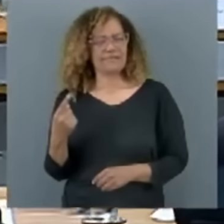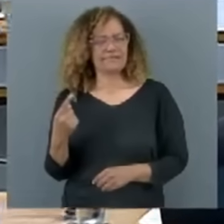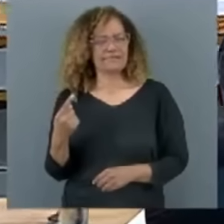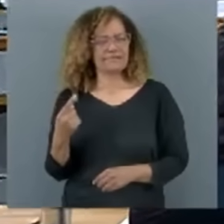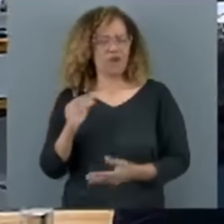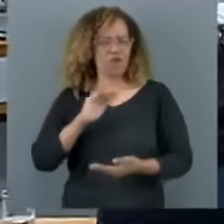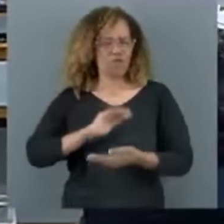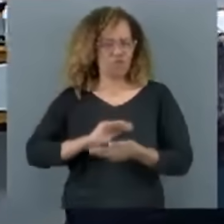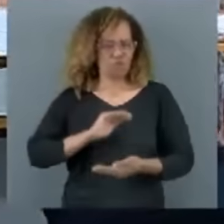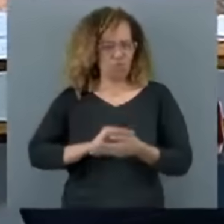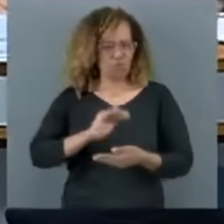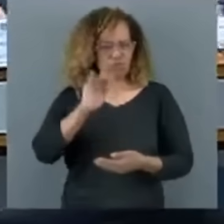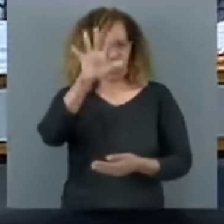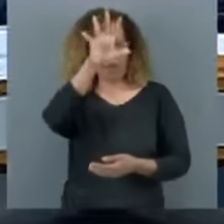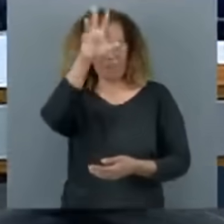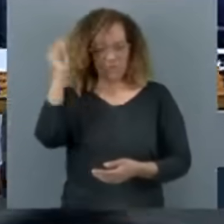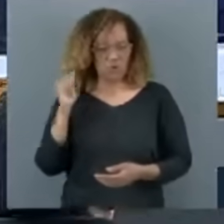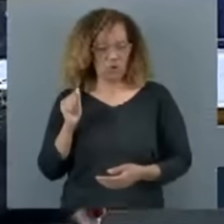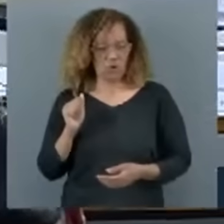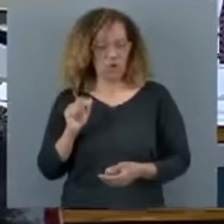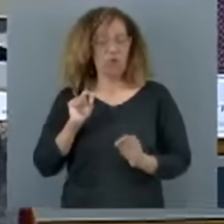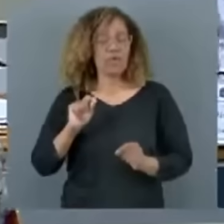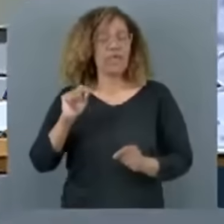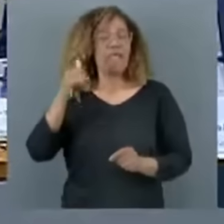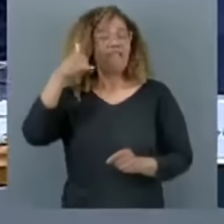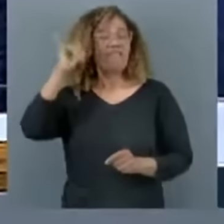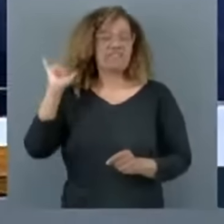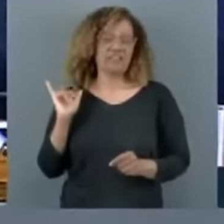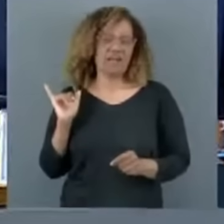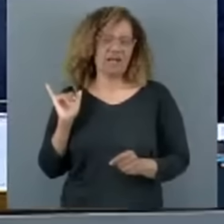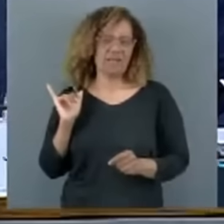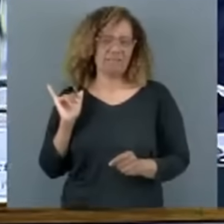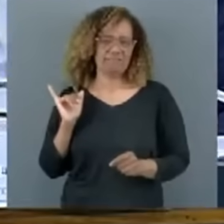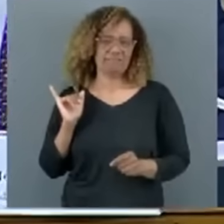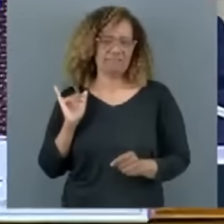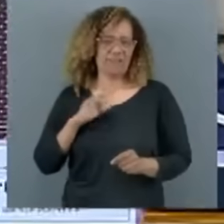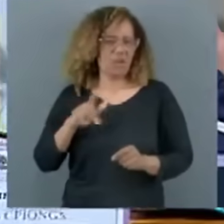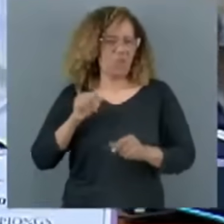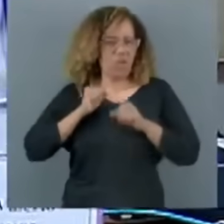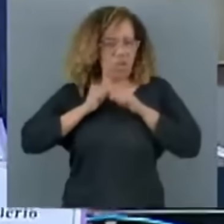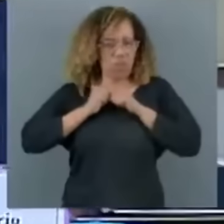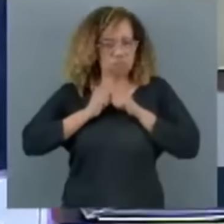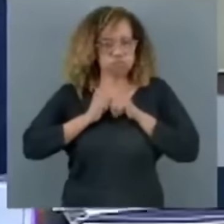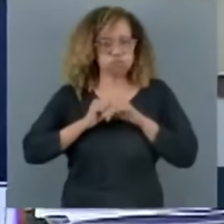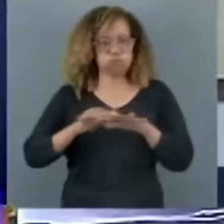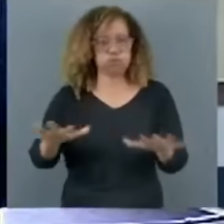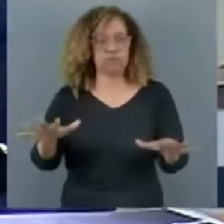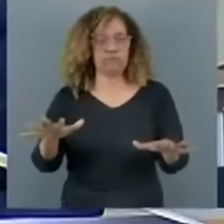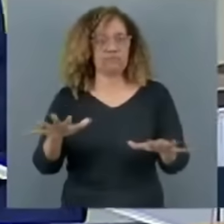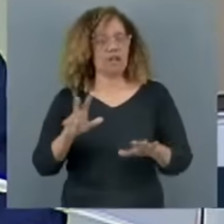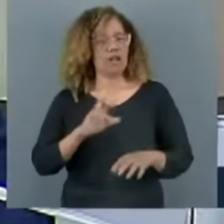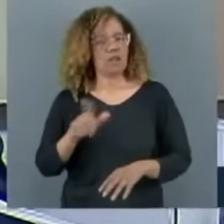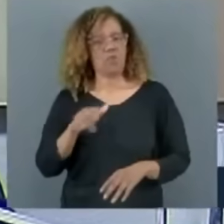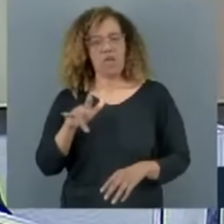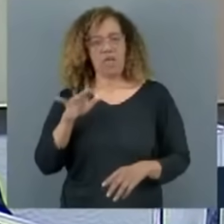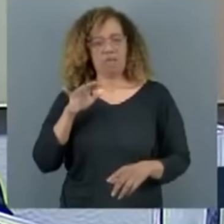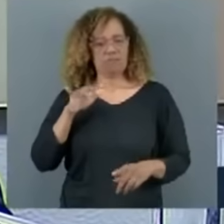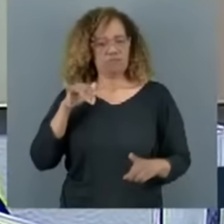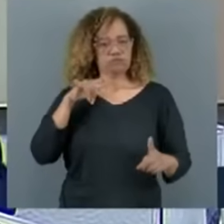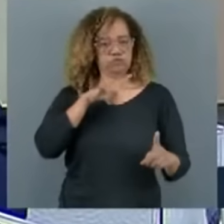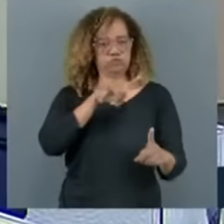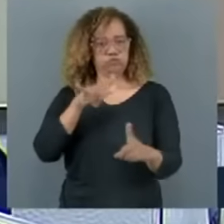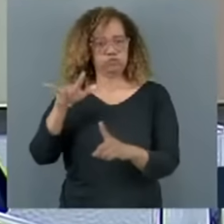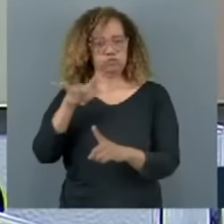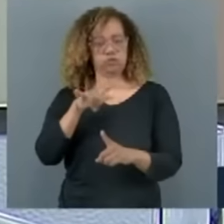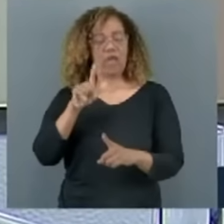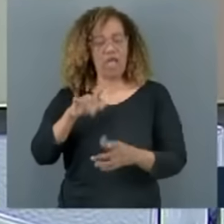deve evitar é pensá-lo como se fosse uma panaceia. Não é. É um